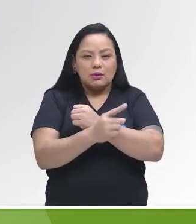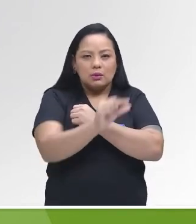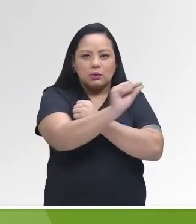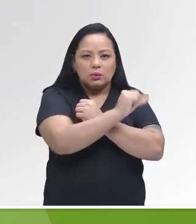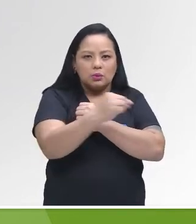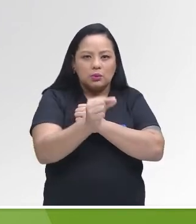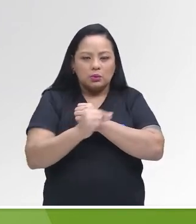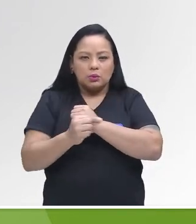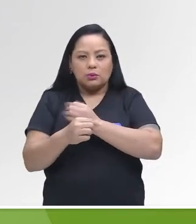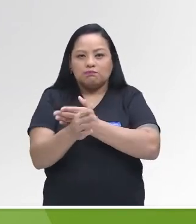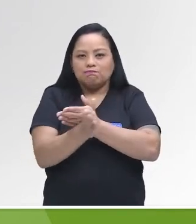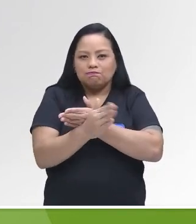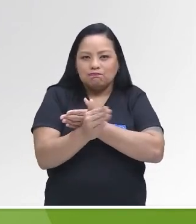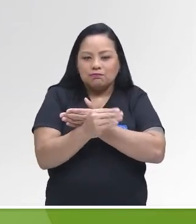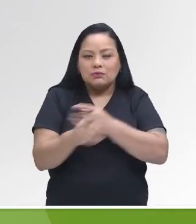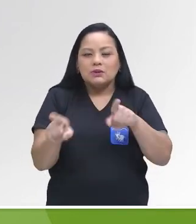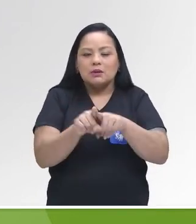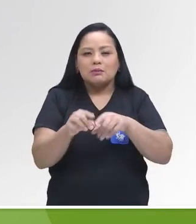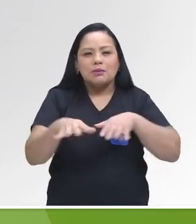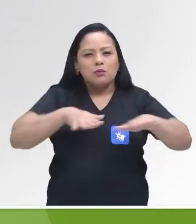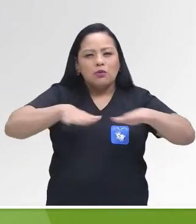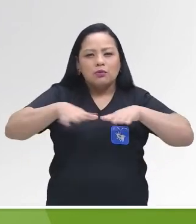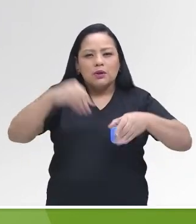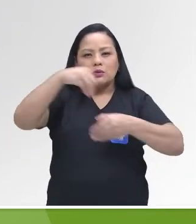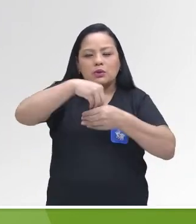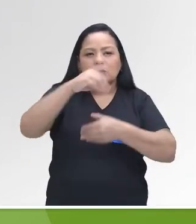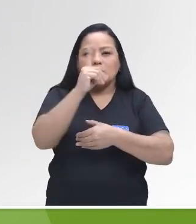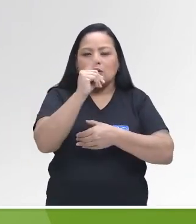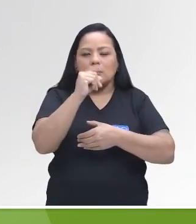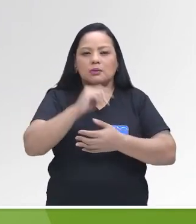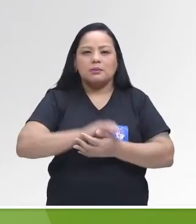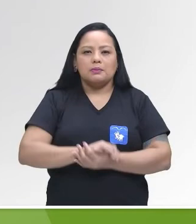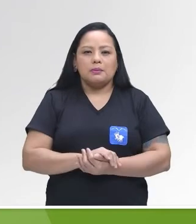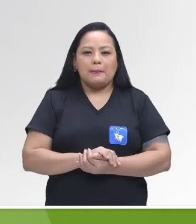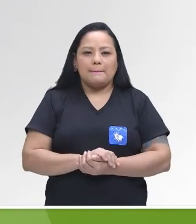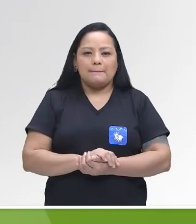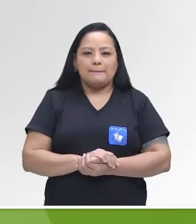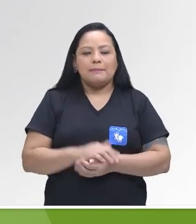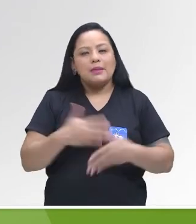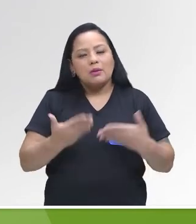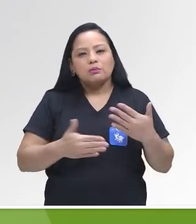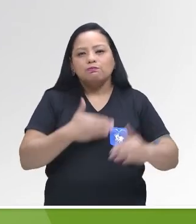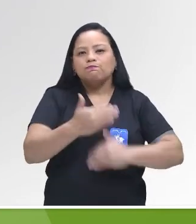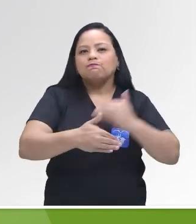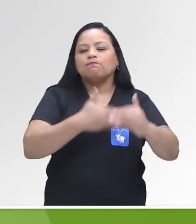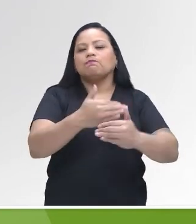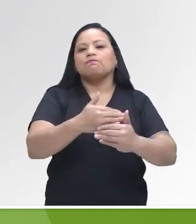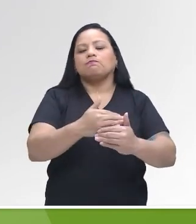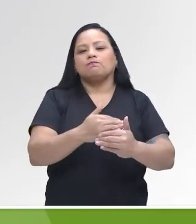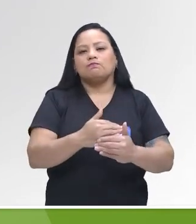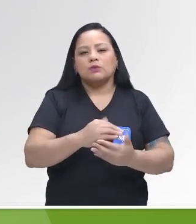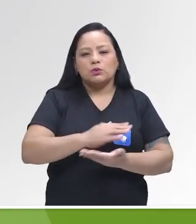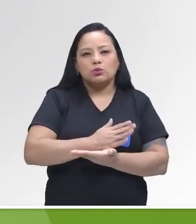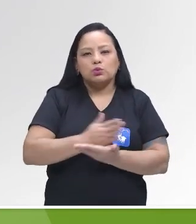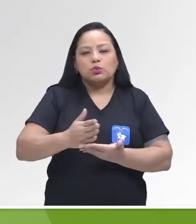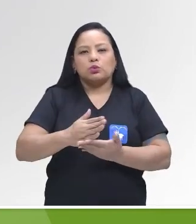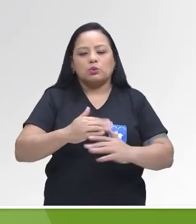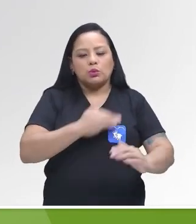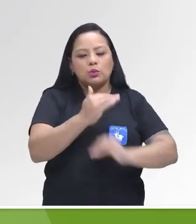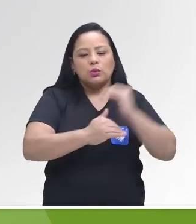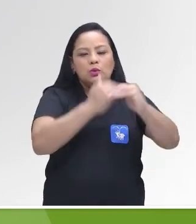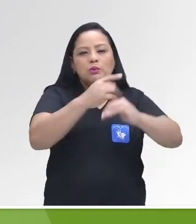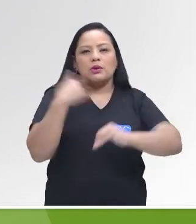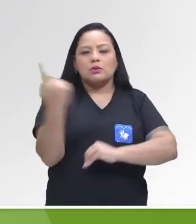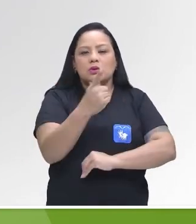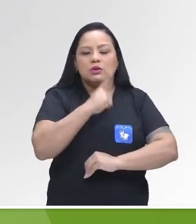com nadadeiras, que vai ajudá-lo a se movimentar dentro da água, tá ok? E aí, conforme ele for se desenvolvendo, a gente tem ali